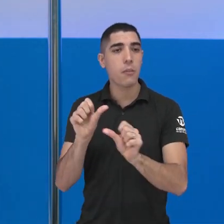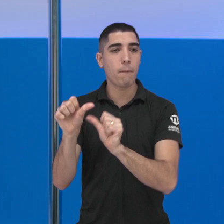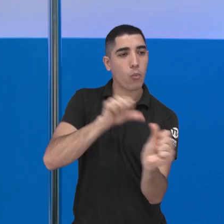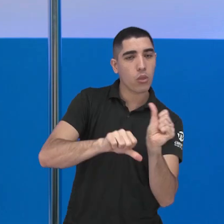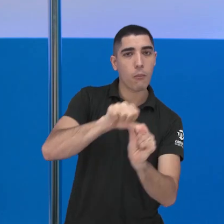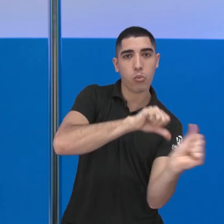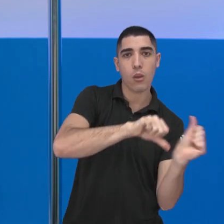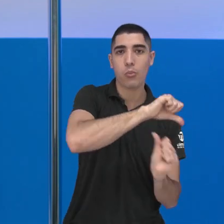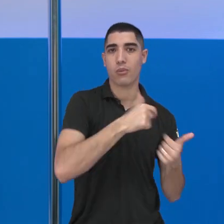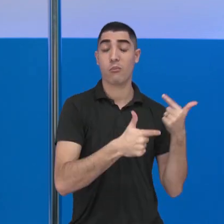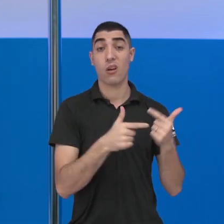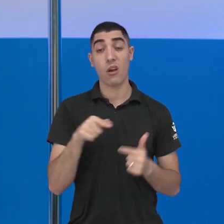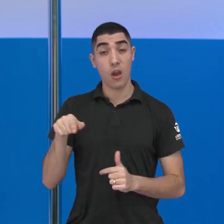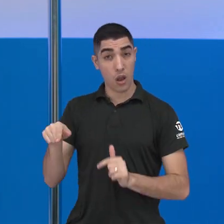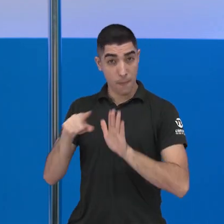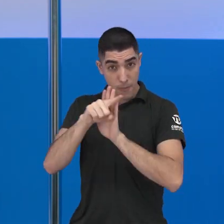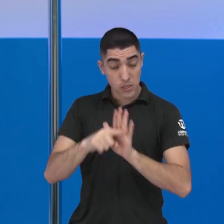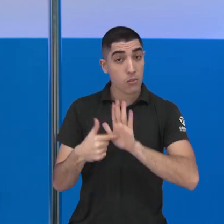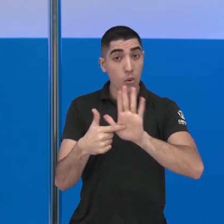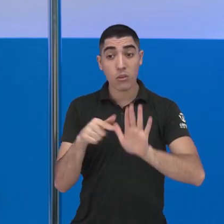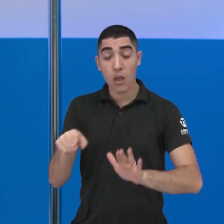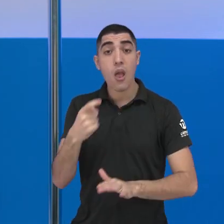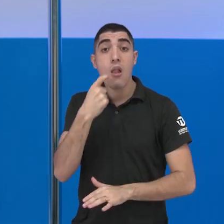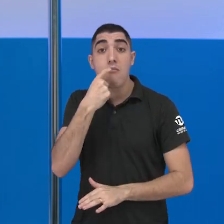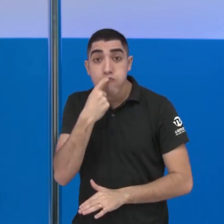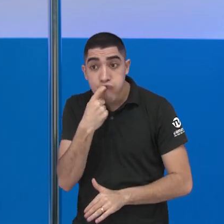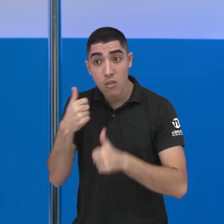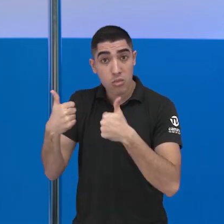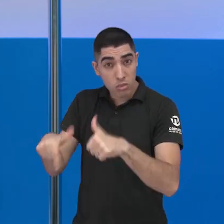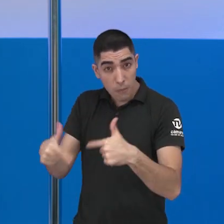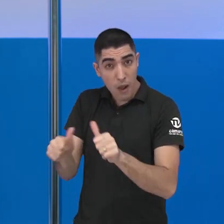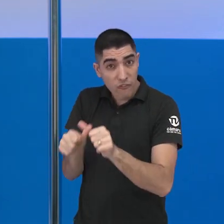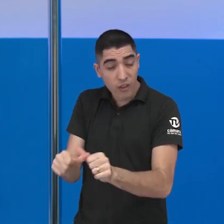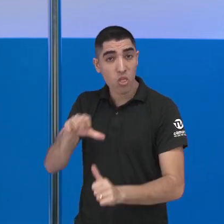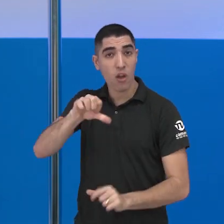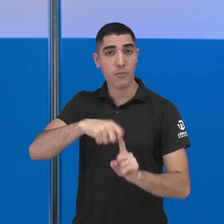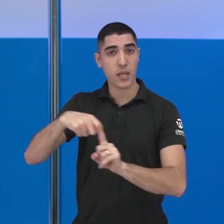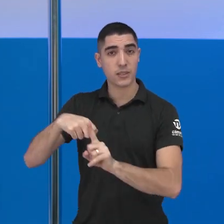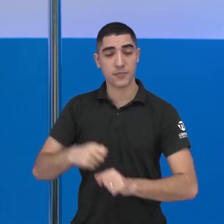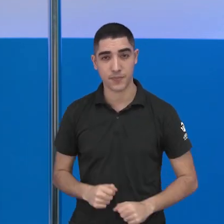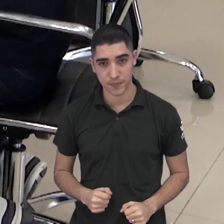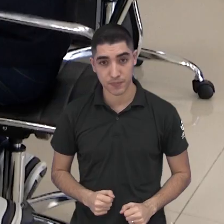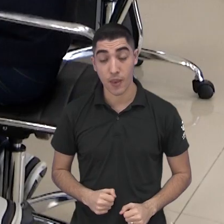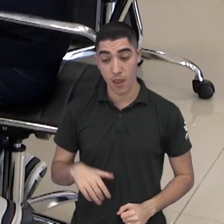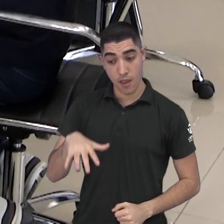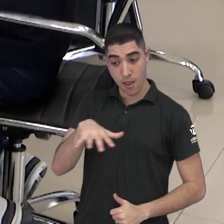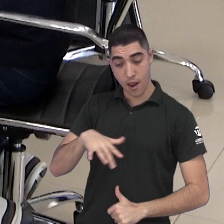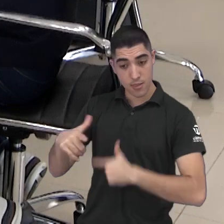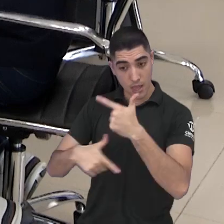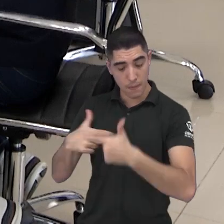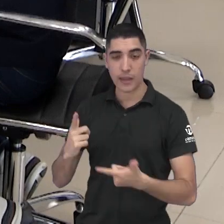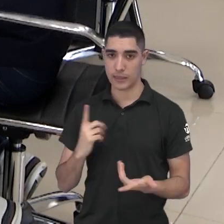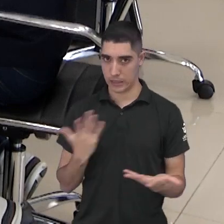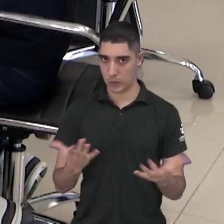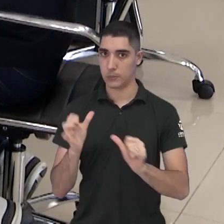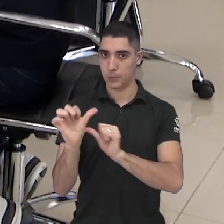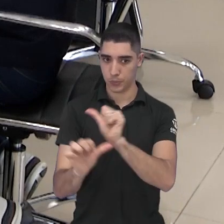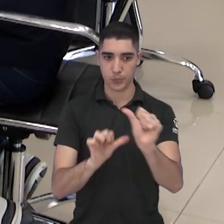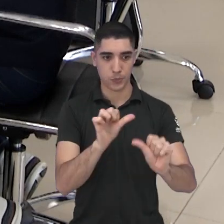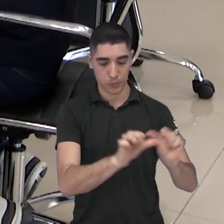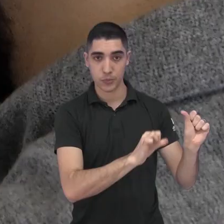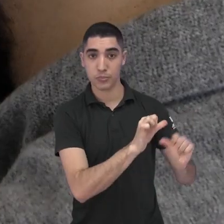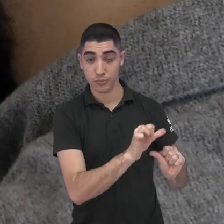O levantamento apontou que eles ficam, em média, 9 meses em uma mesma empresa. O mercado de trabalho passa